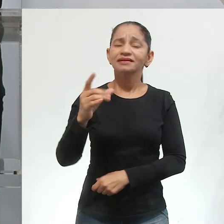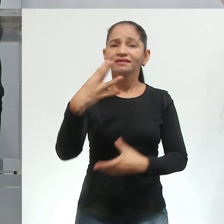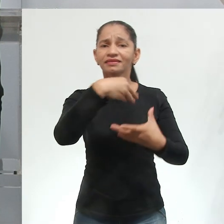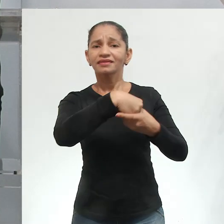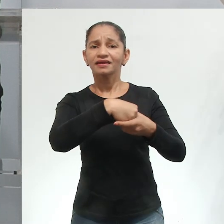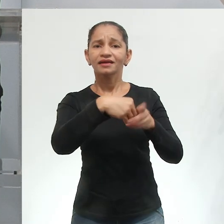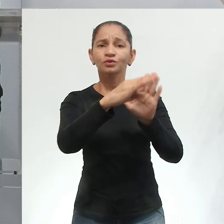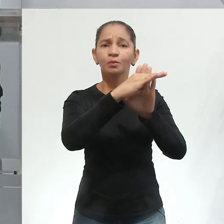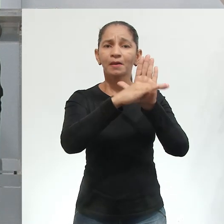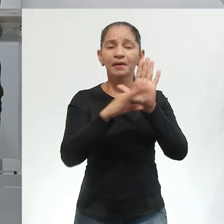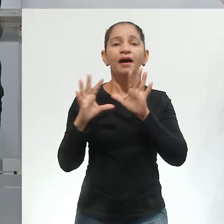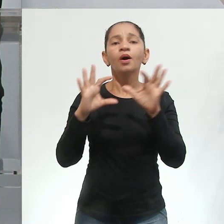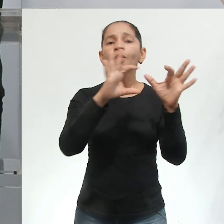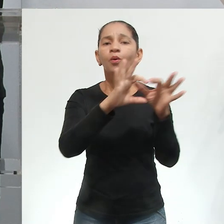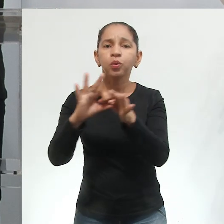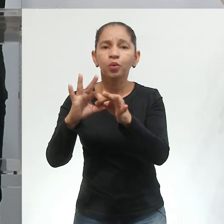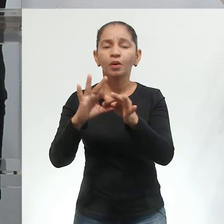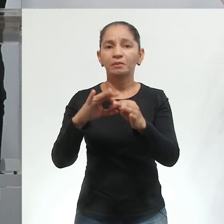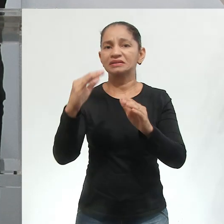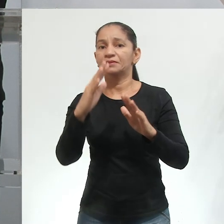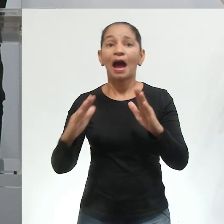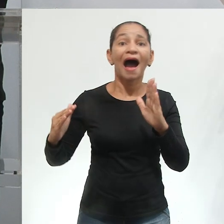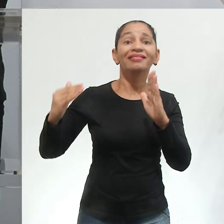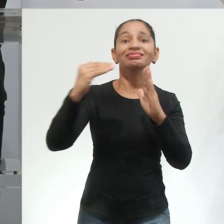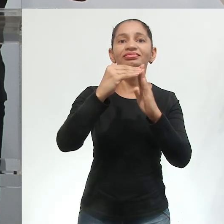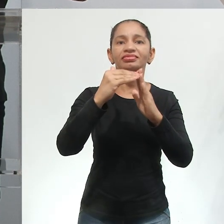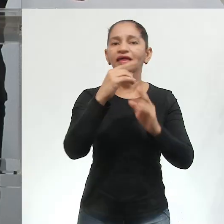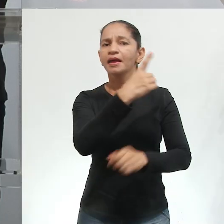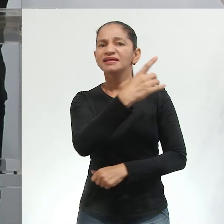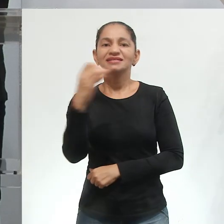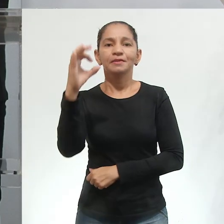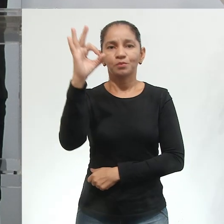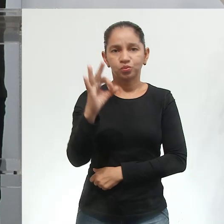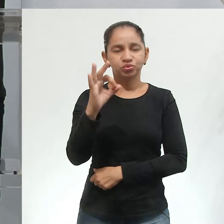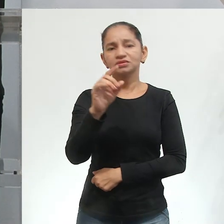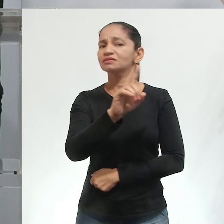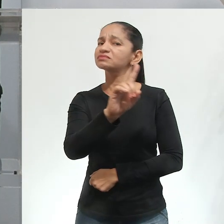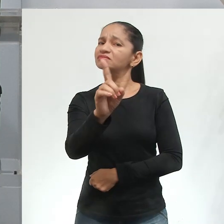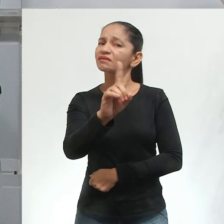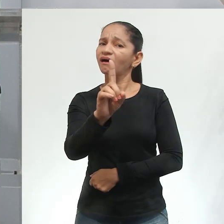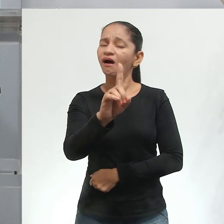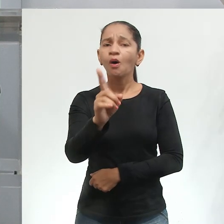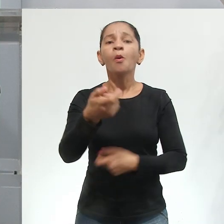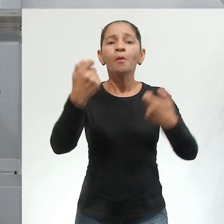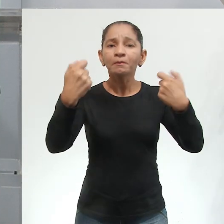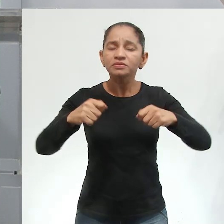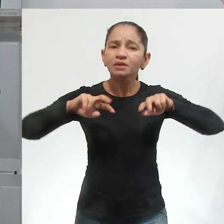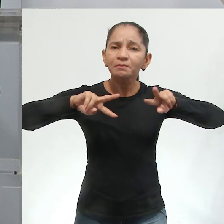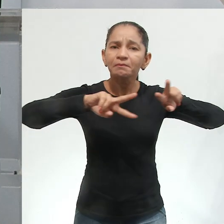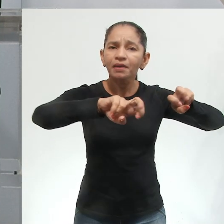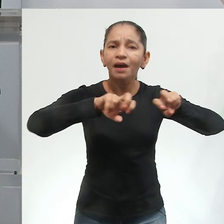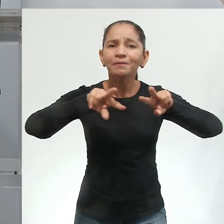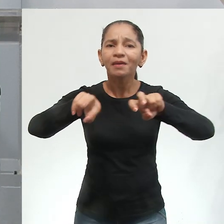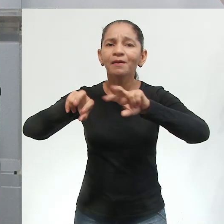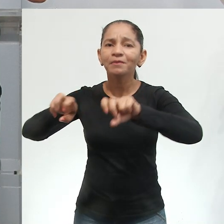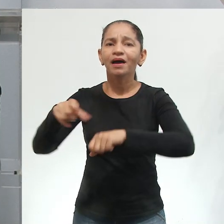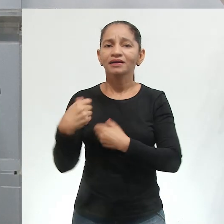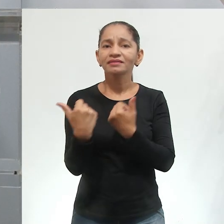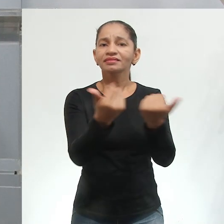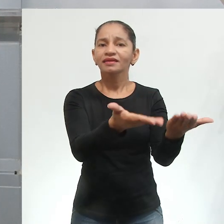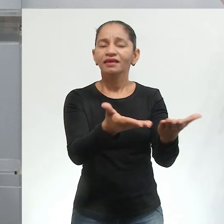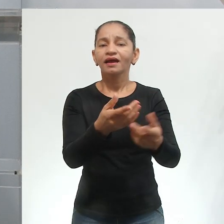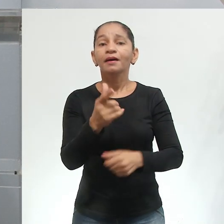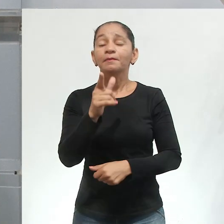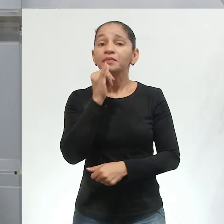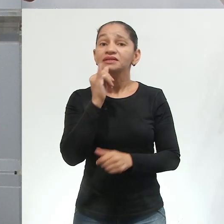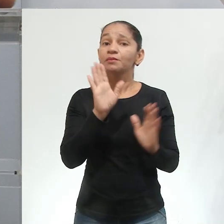preocupando com o contexto do máximo, do mínimo. Né? Nós podemos explorar diversos outros assuntos, mas